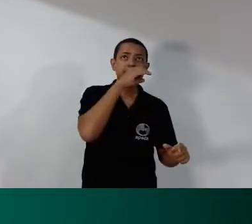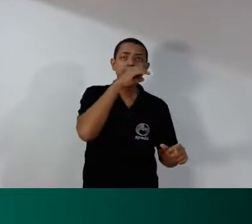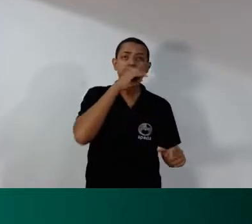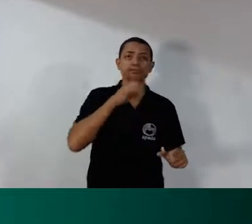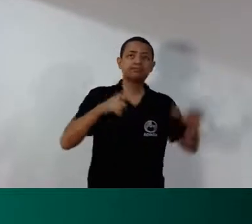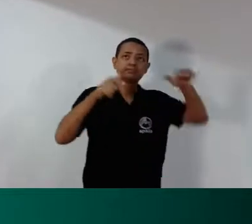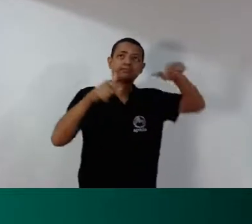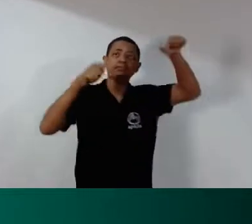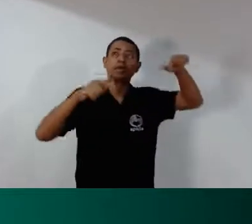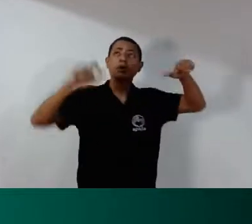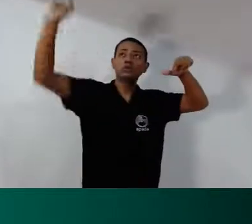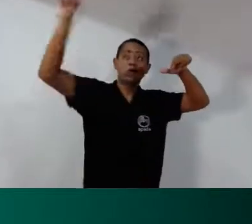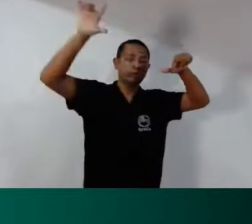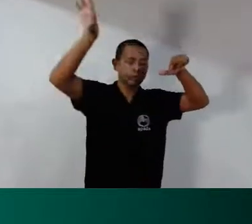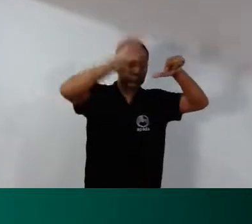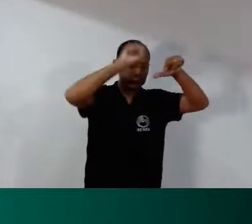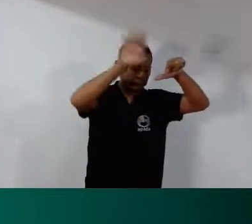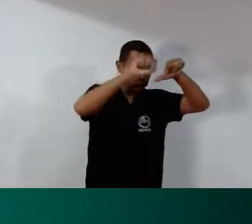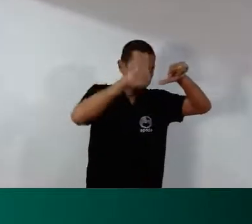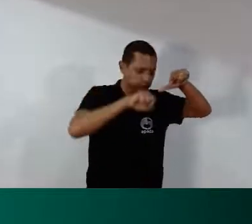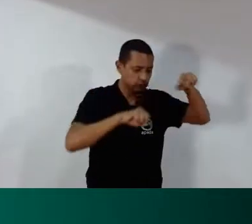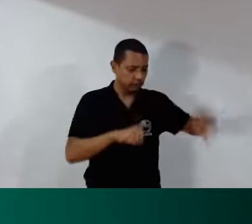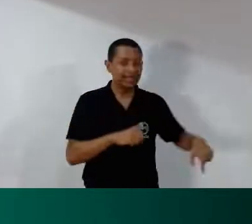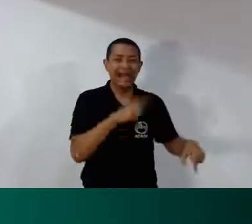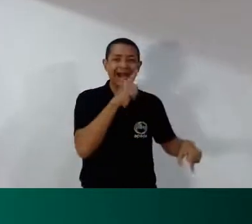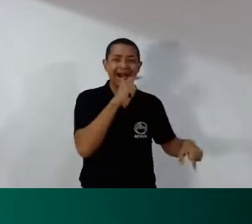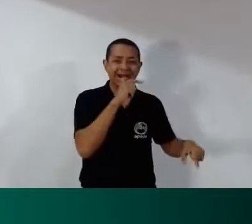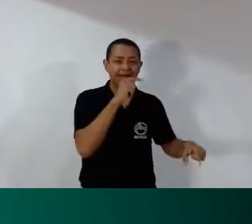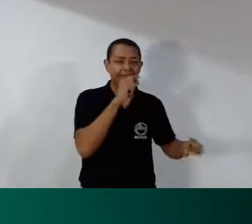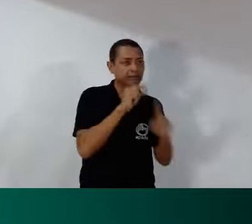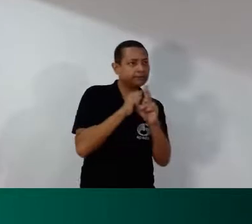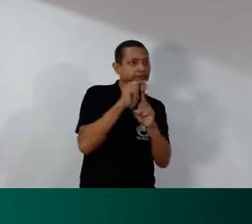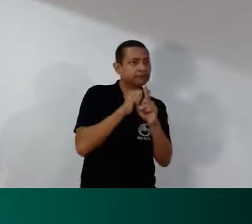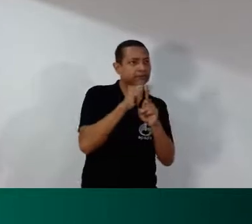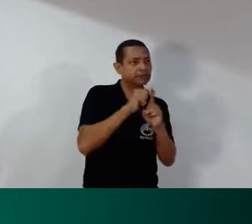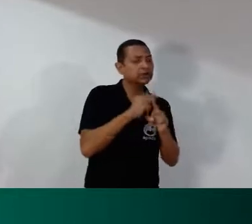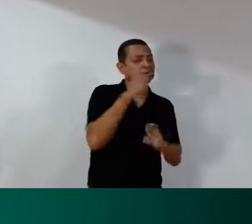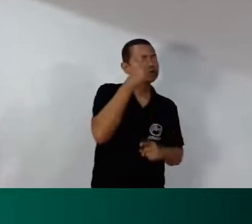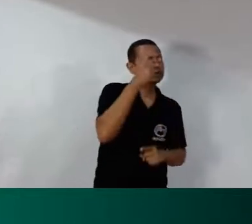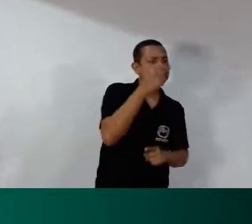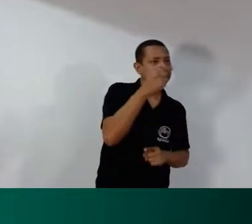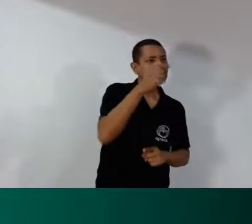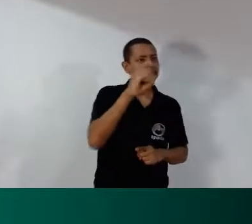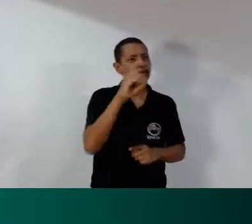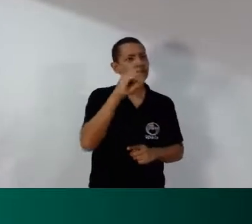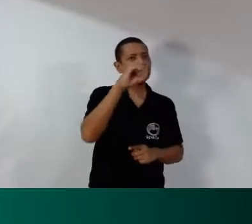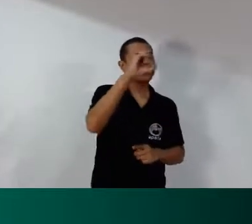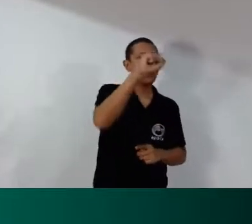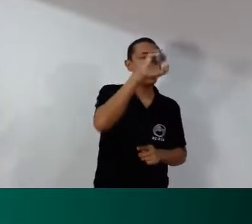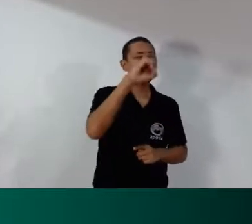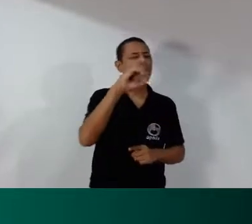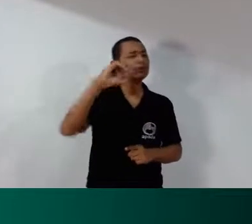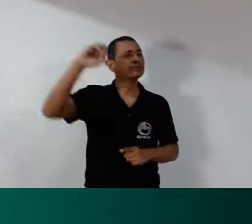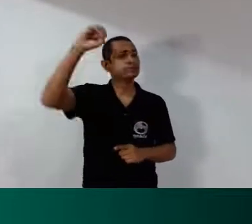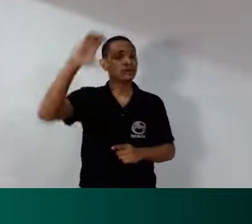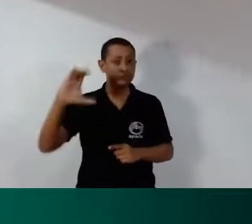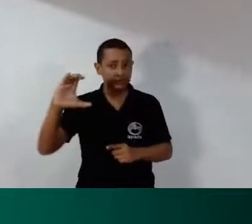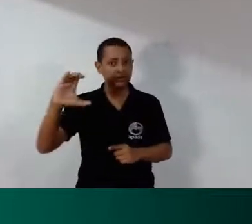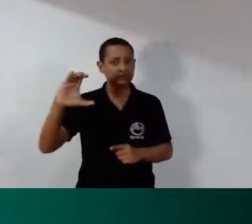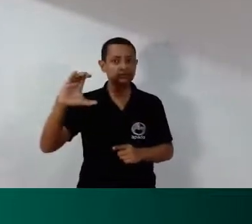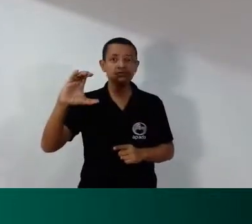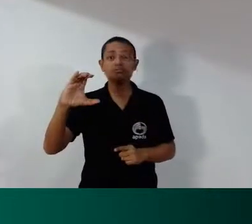70° 80 graus daquele aquecedor isso poupa gás pode ser tecnologia de de